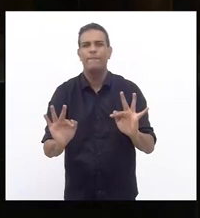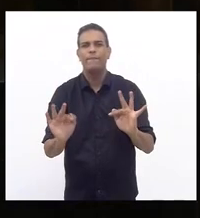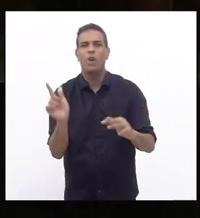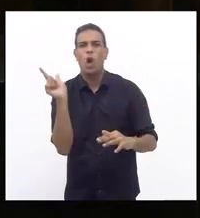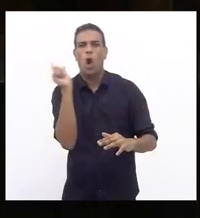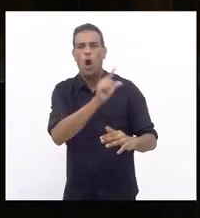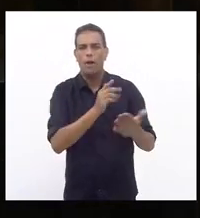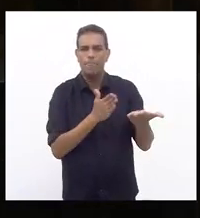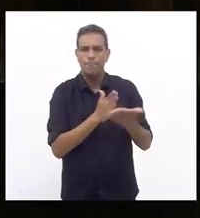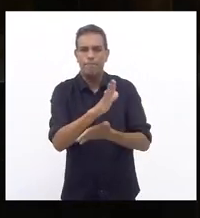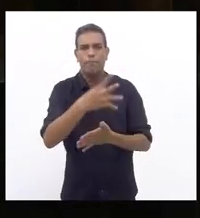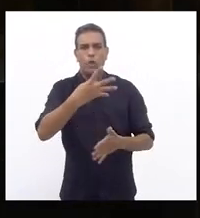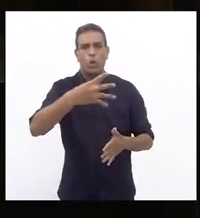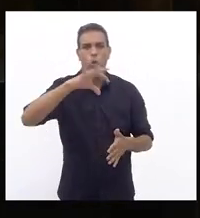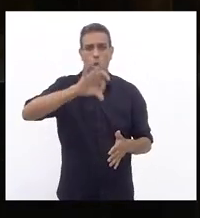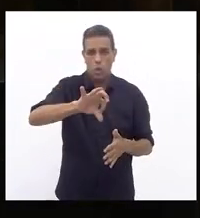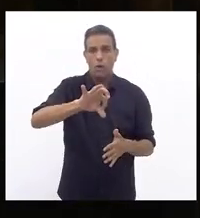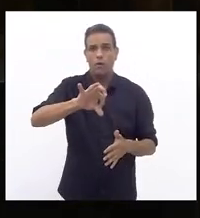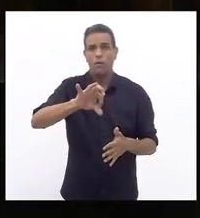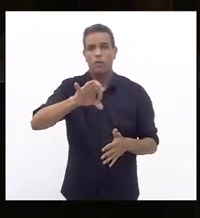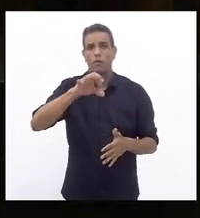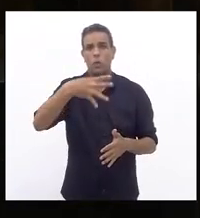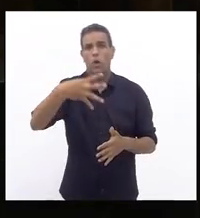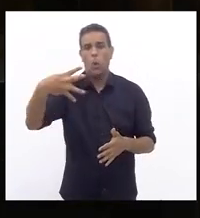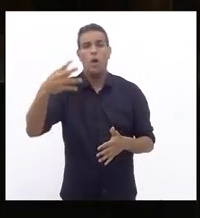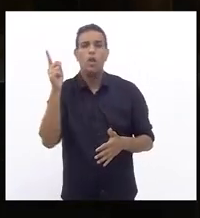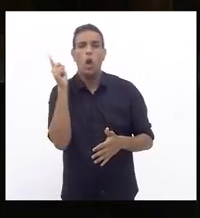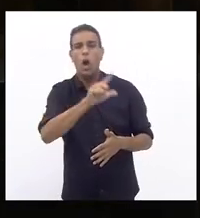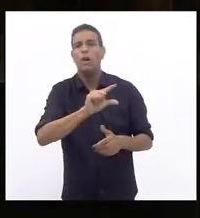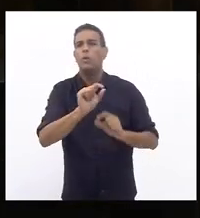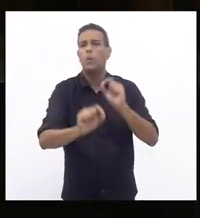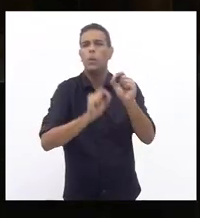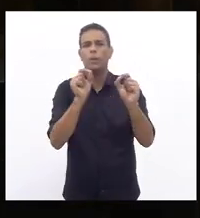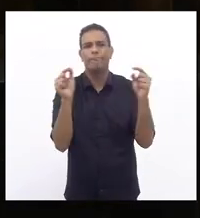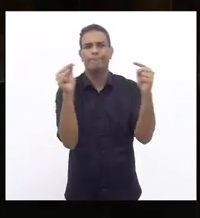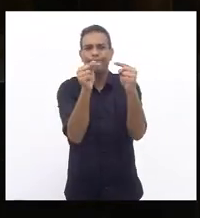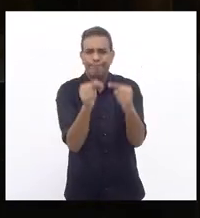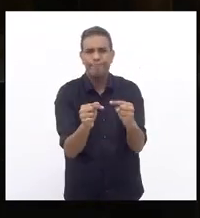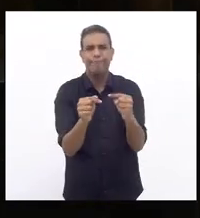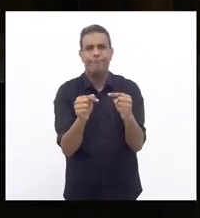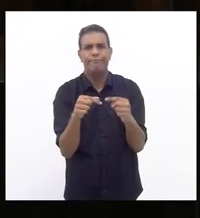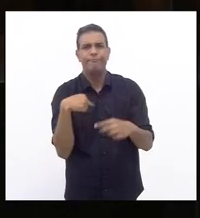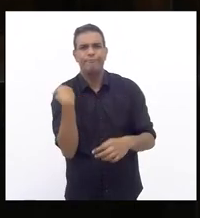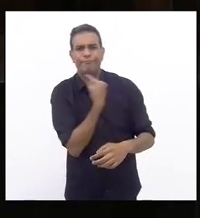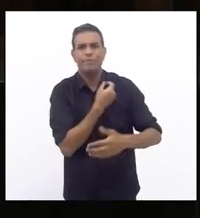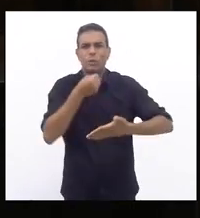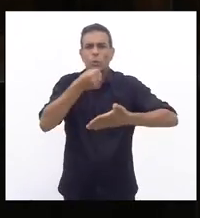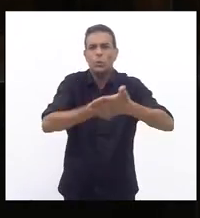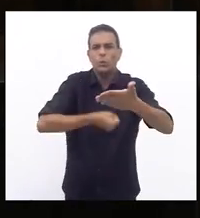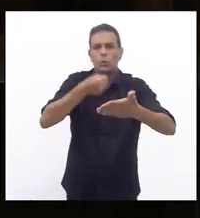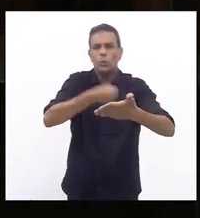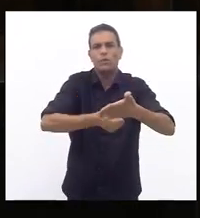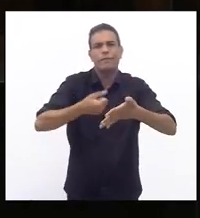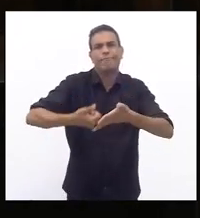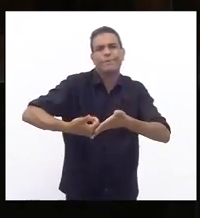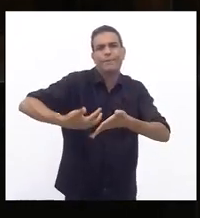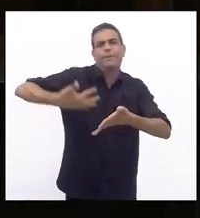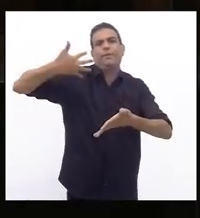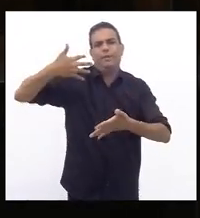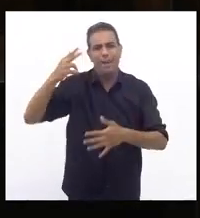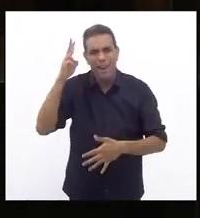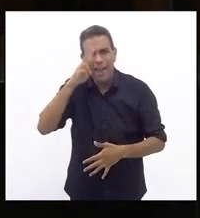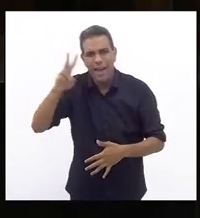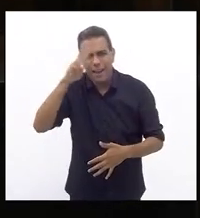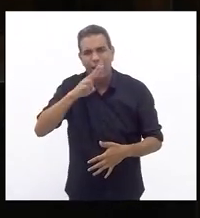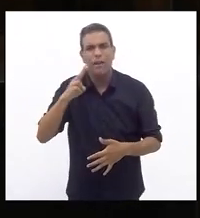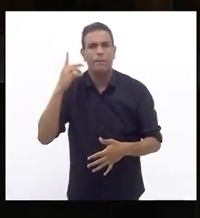autoria, o 4894, que consolida ainda mais a nossa luta, desde o início do nosso mandato, deputado Eliomar